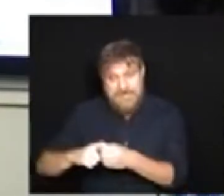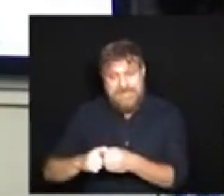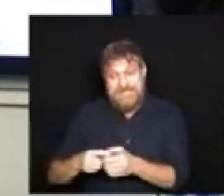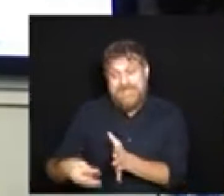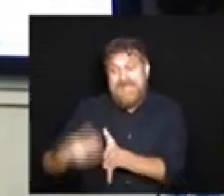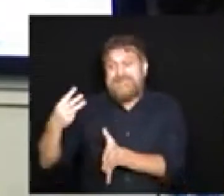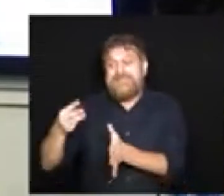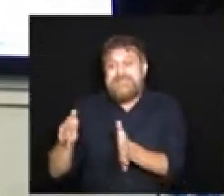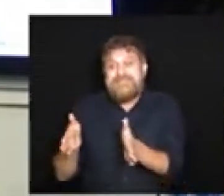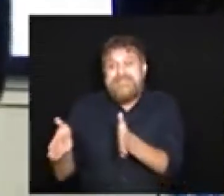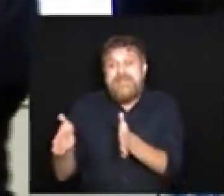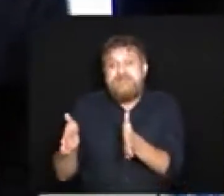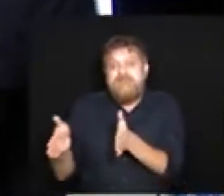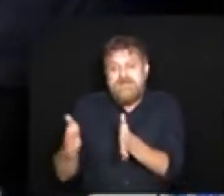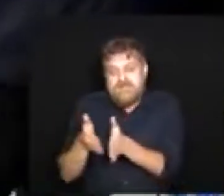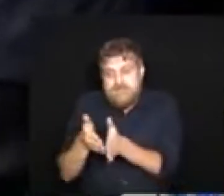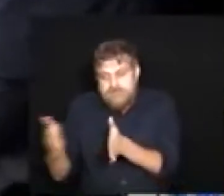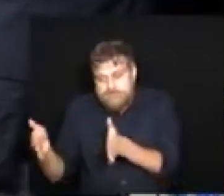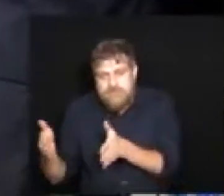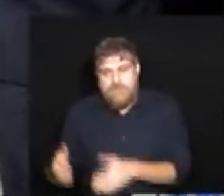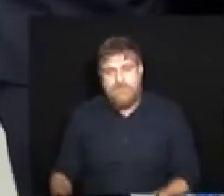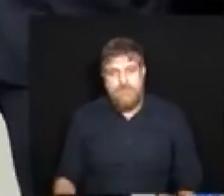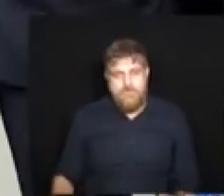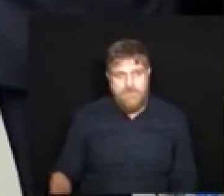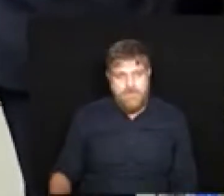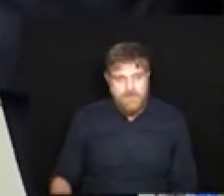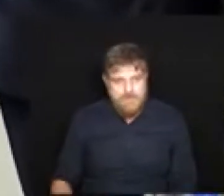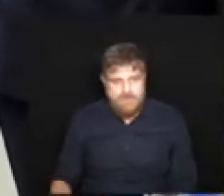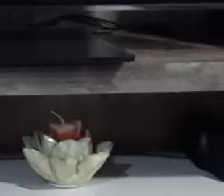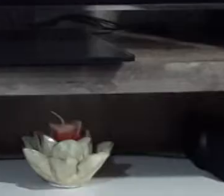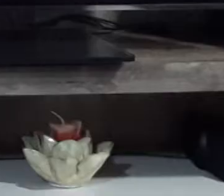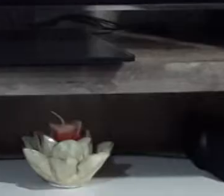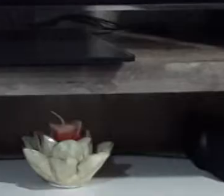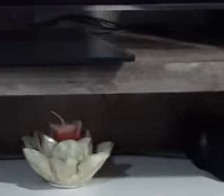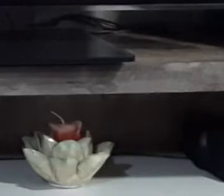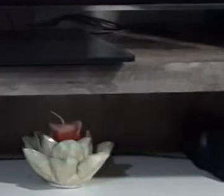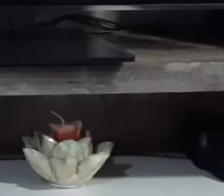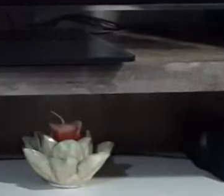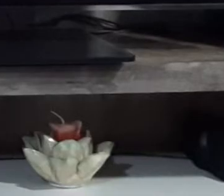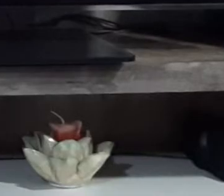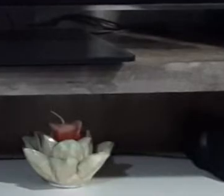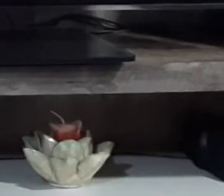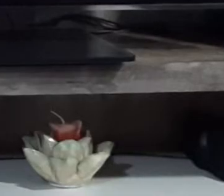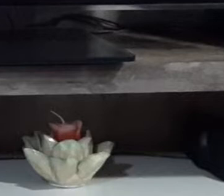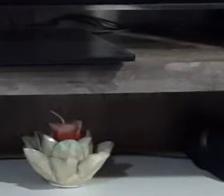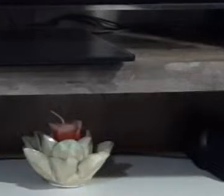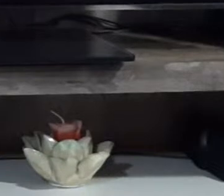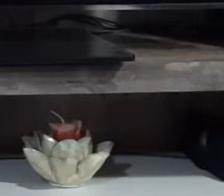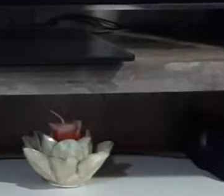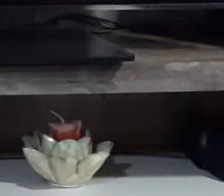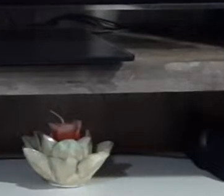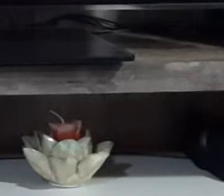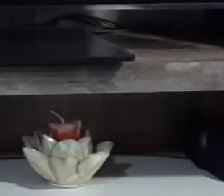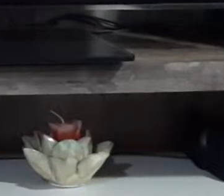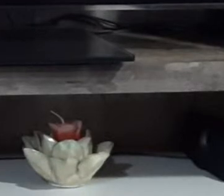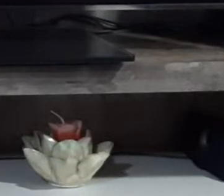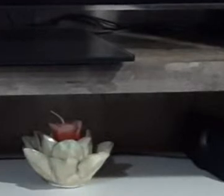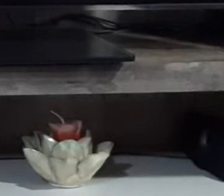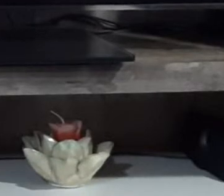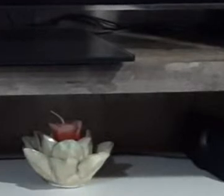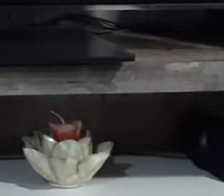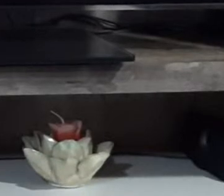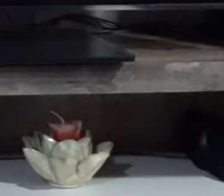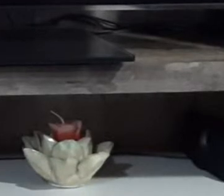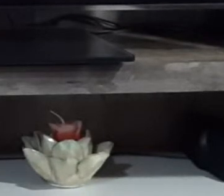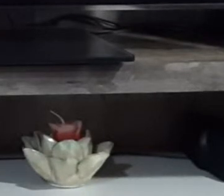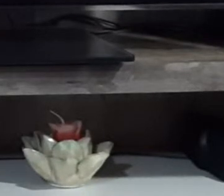Aqui a gente mantém os 50%. Nesta última fase de abertura, os idosos que estão em